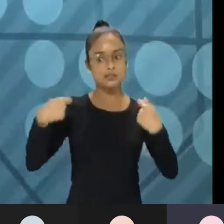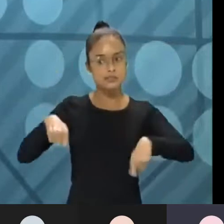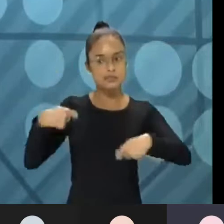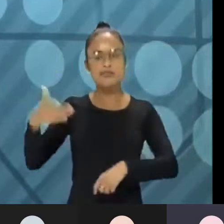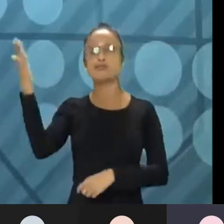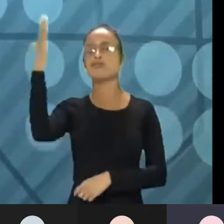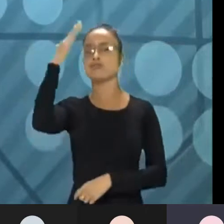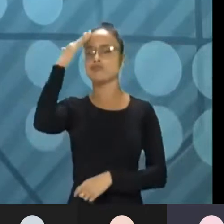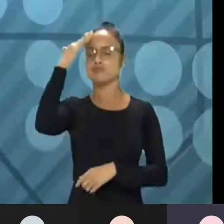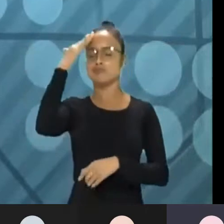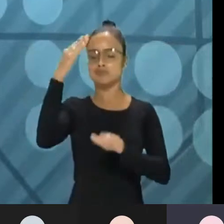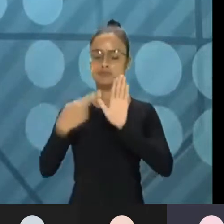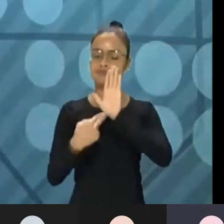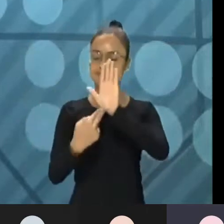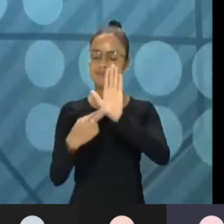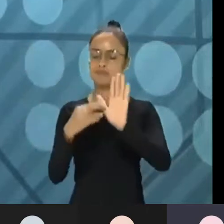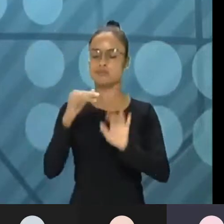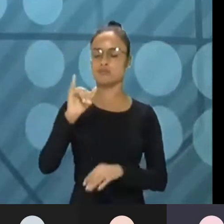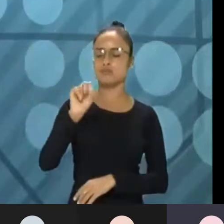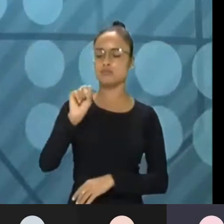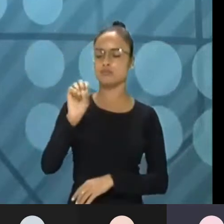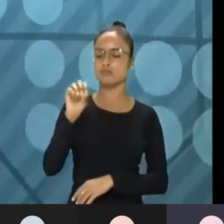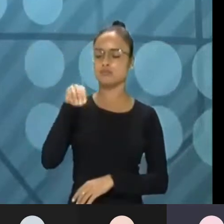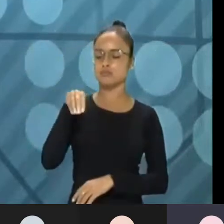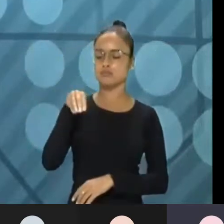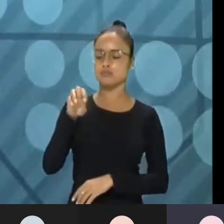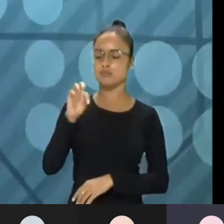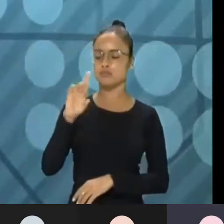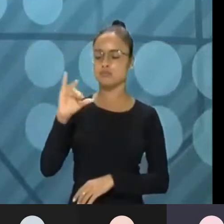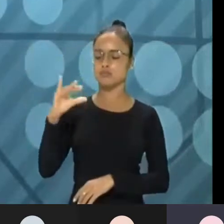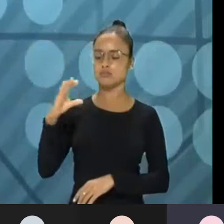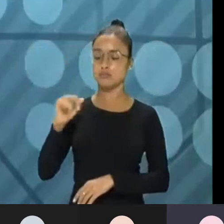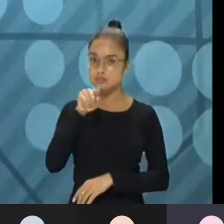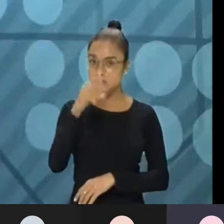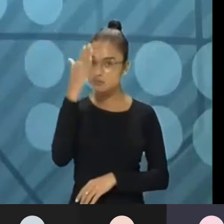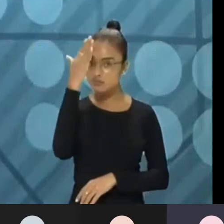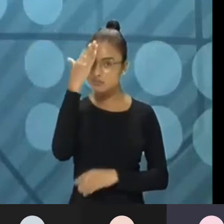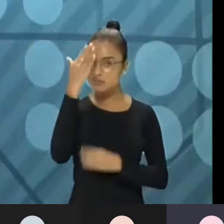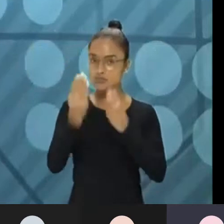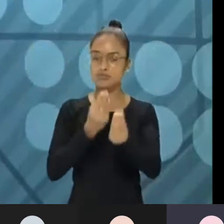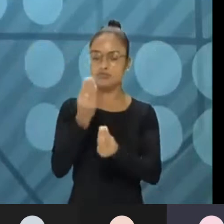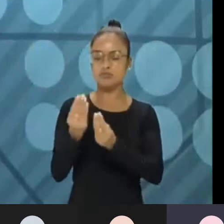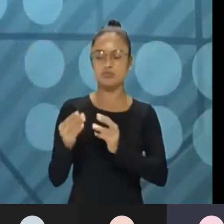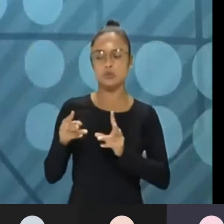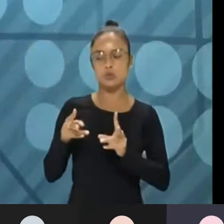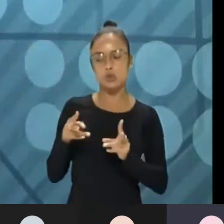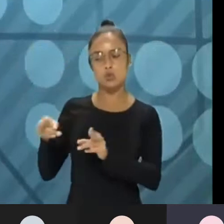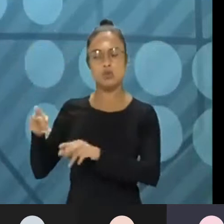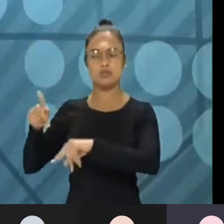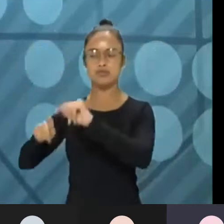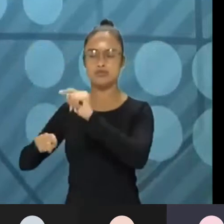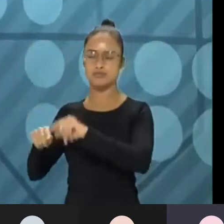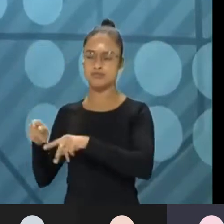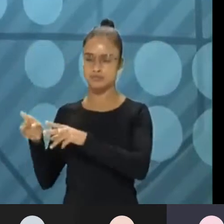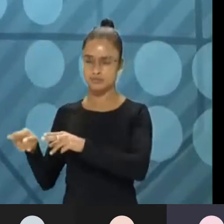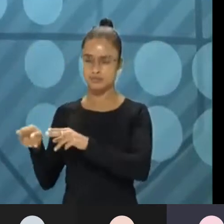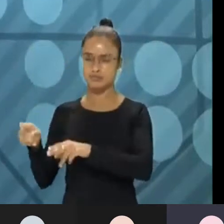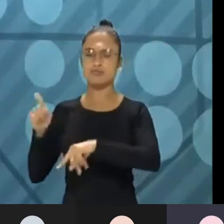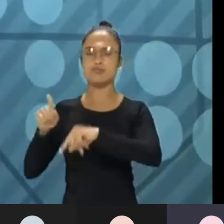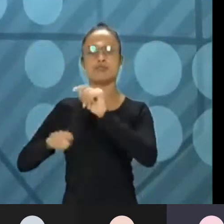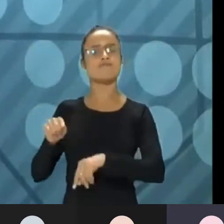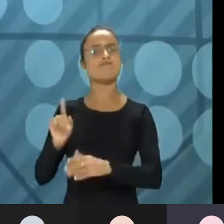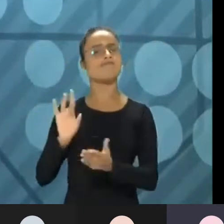saber fazer essa representação isométrica. E para o exercício 2, o segundo procedimento, nós então vamos partir